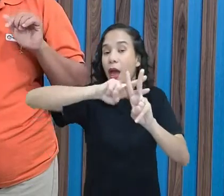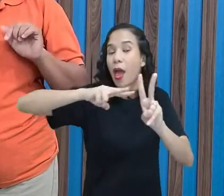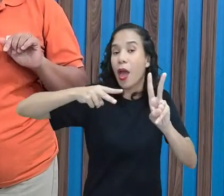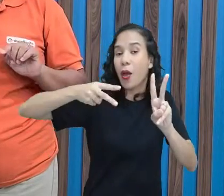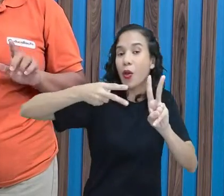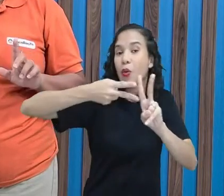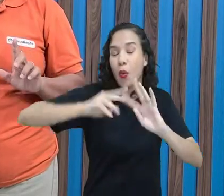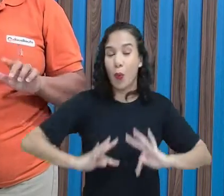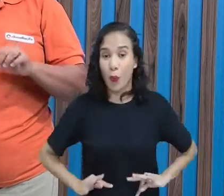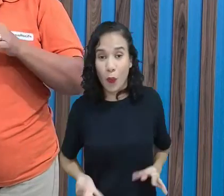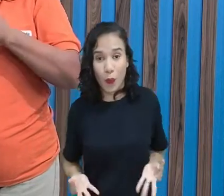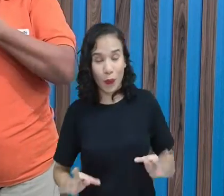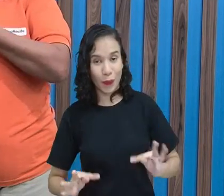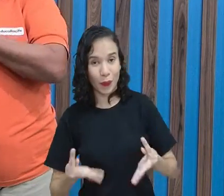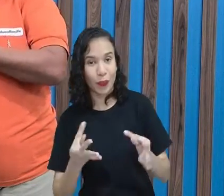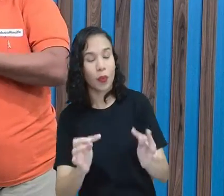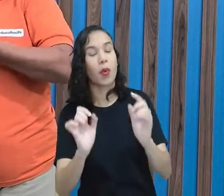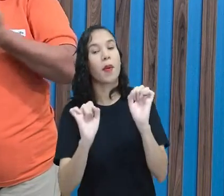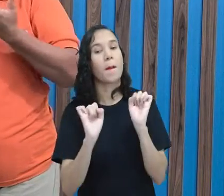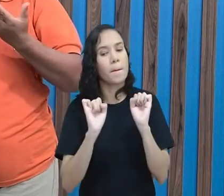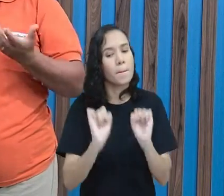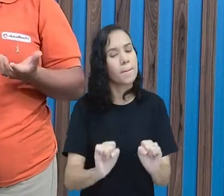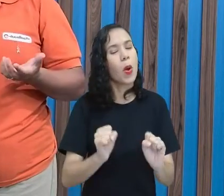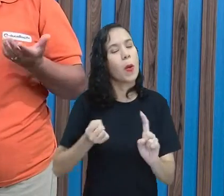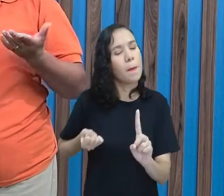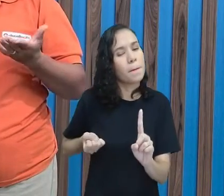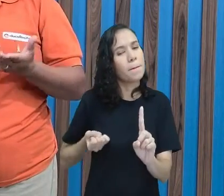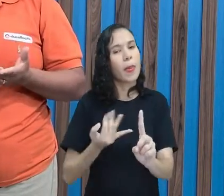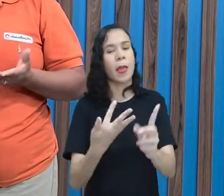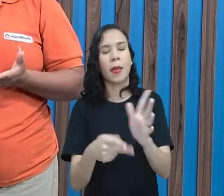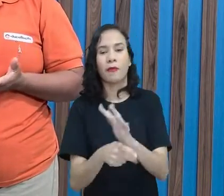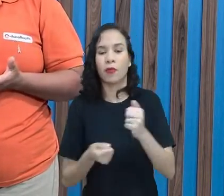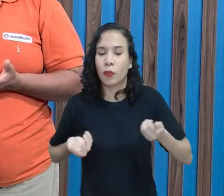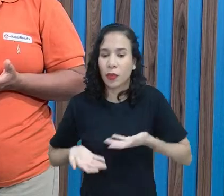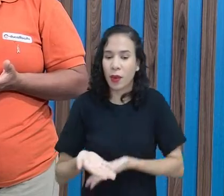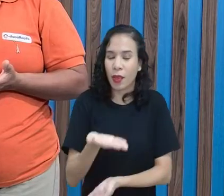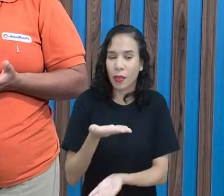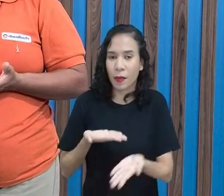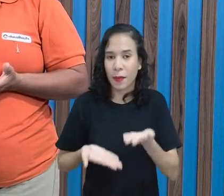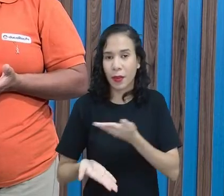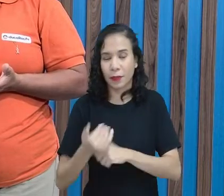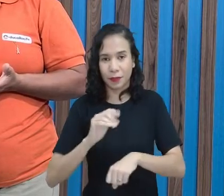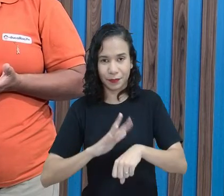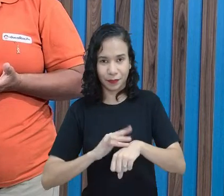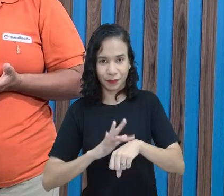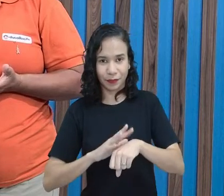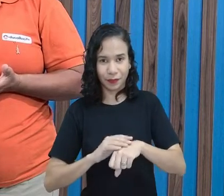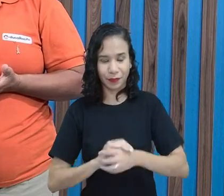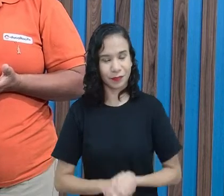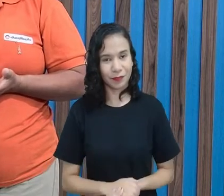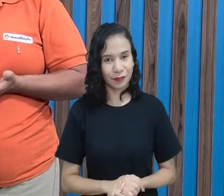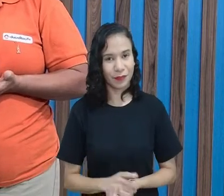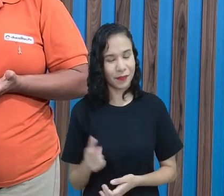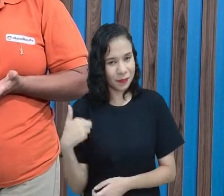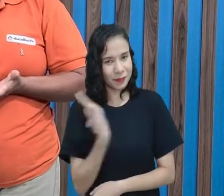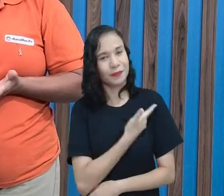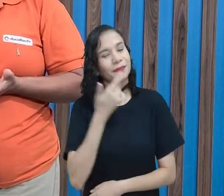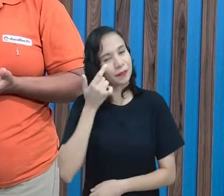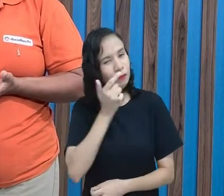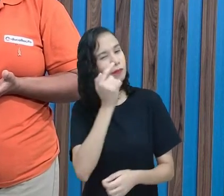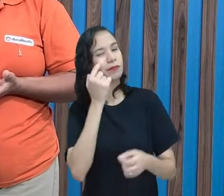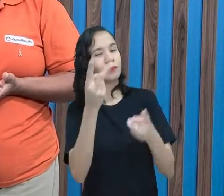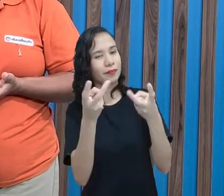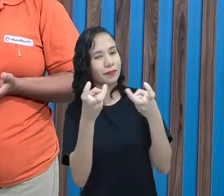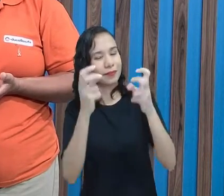recursos tecnológicos que podem ajudar no tratamento das doenças. A gente consegue